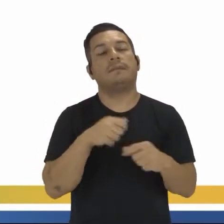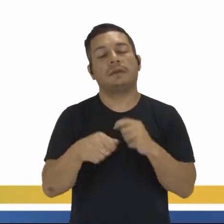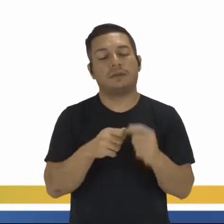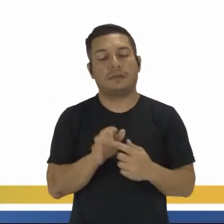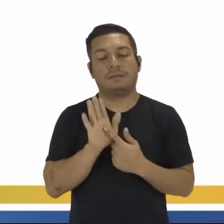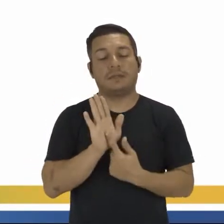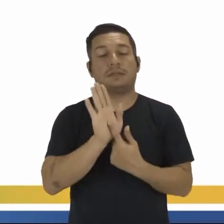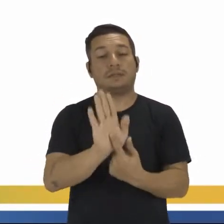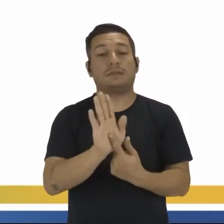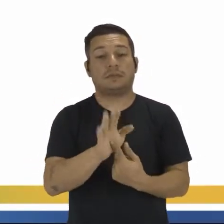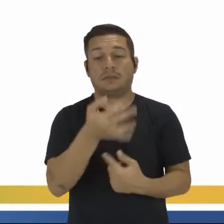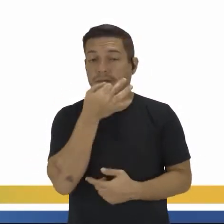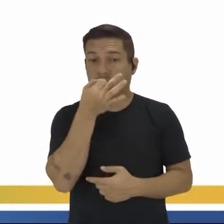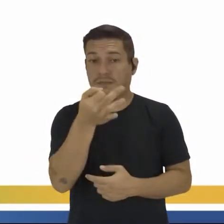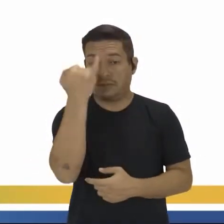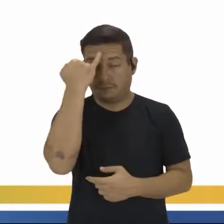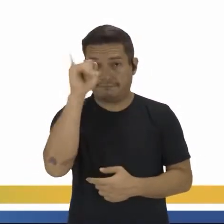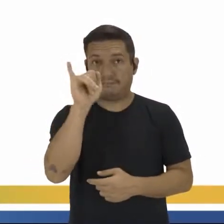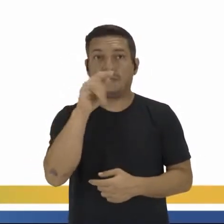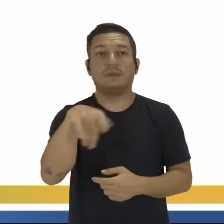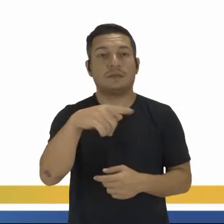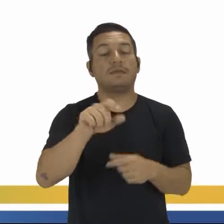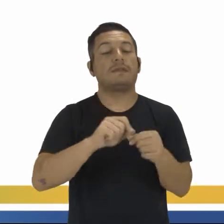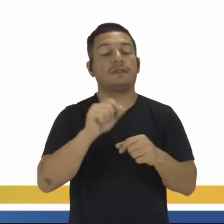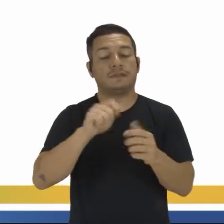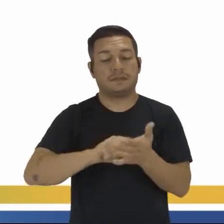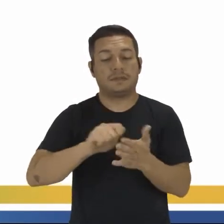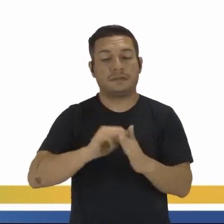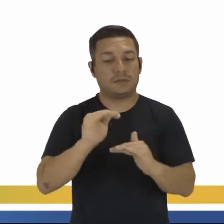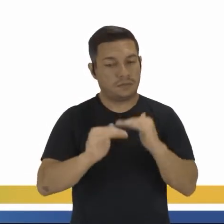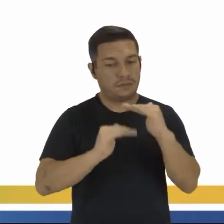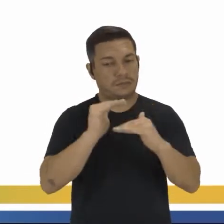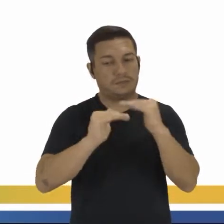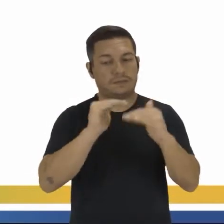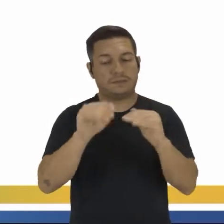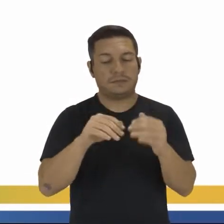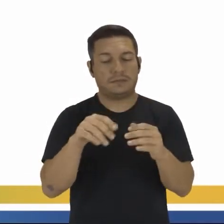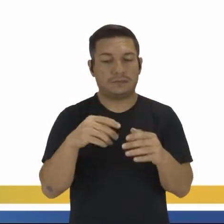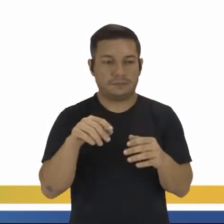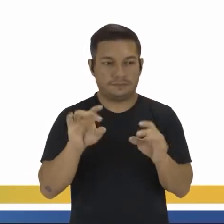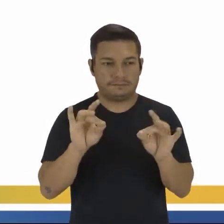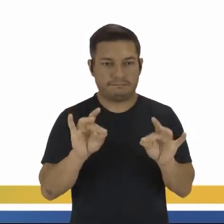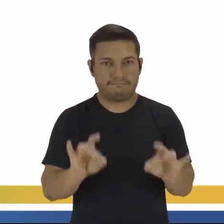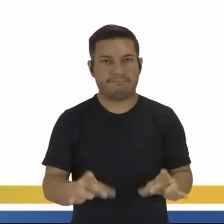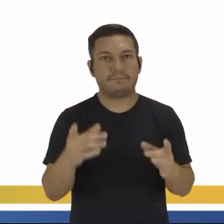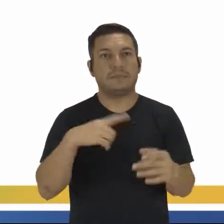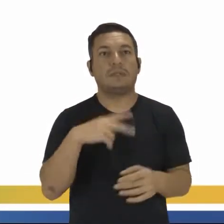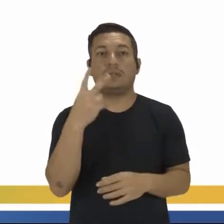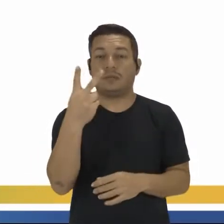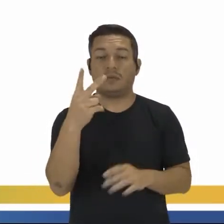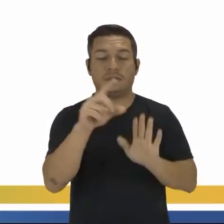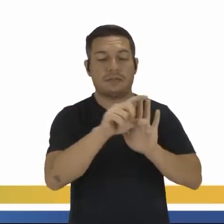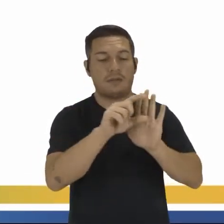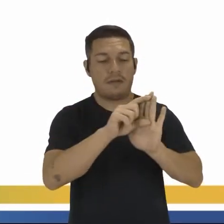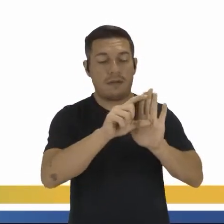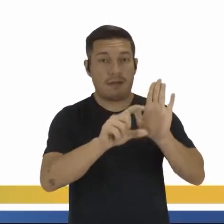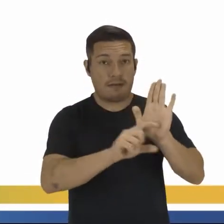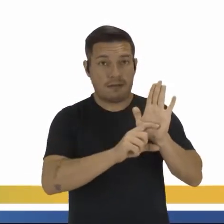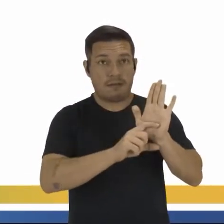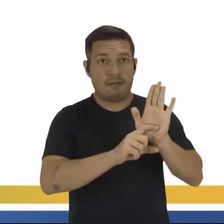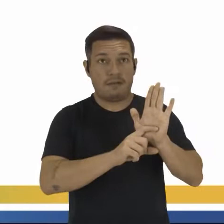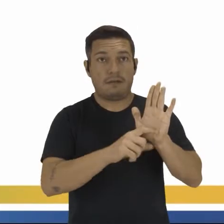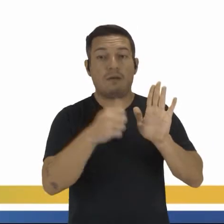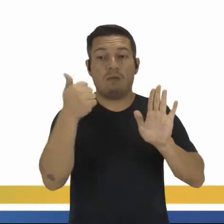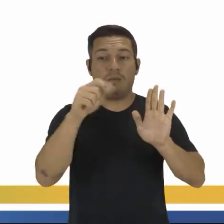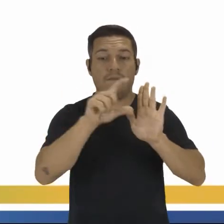seu ponto de vista. E isso você fará no seu desenvolvimento, normalmente organizado em 2 parágrafos. Um parágrafo